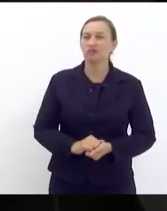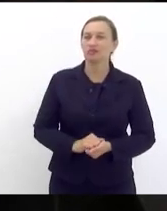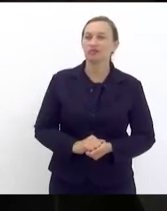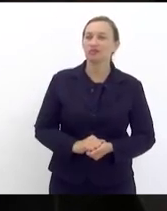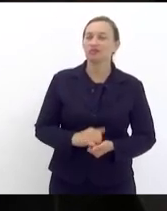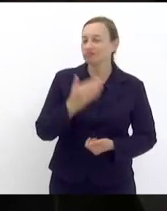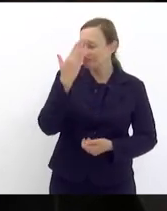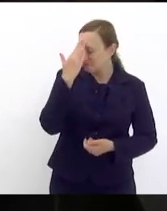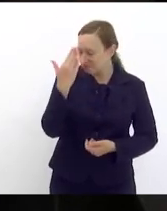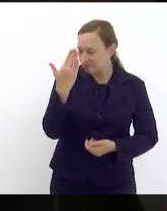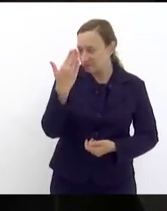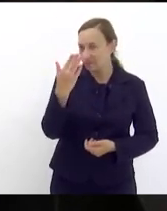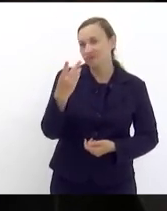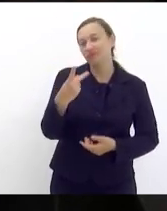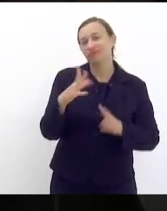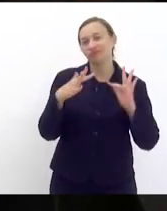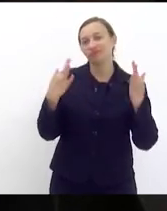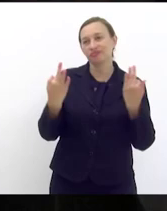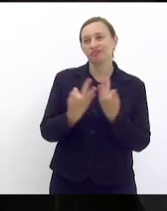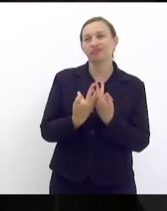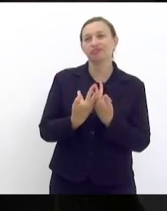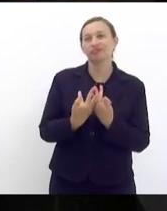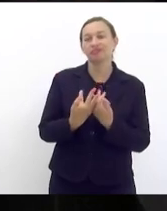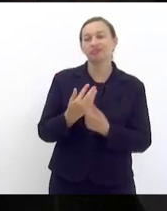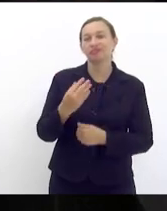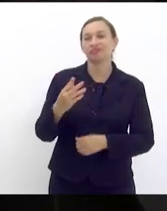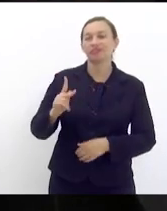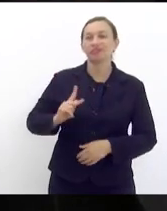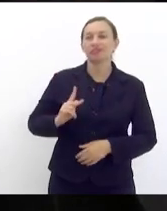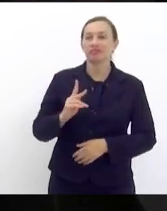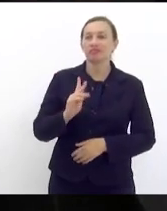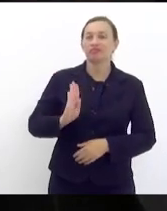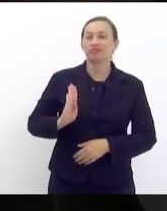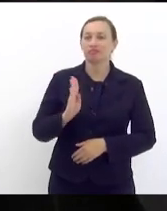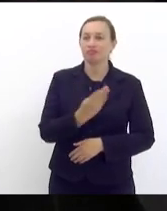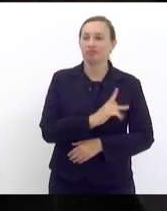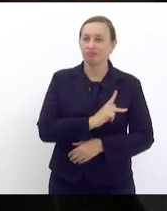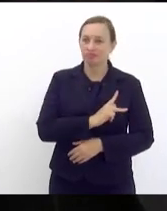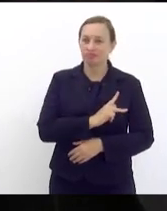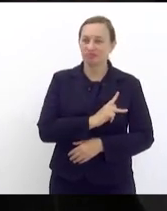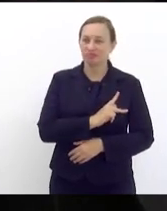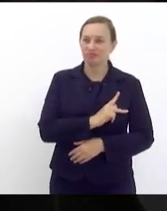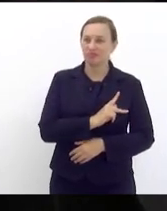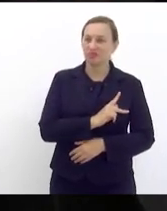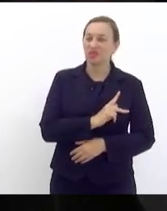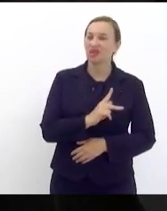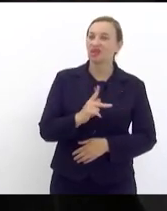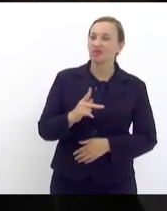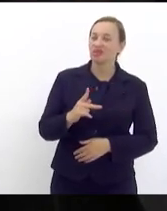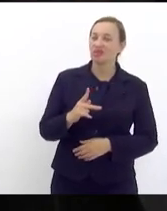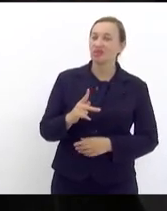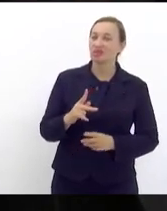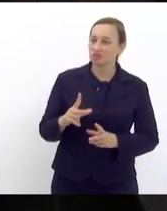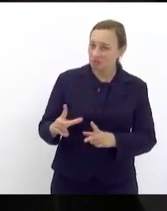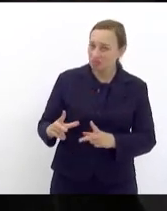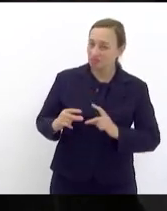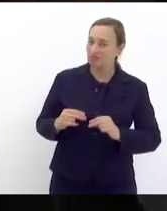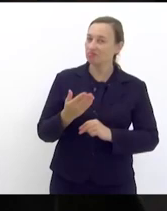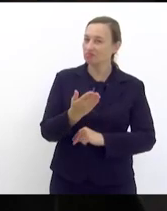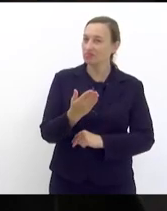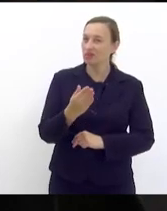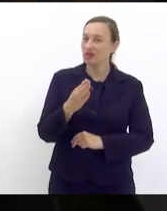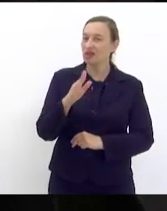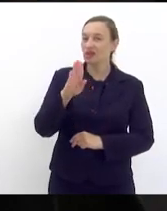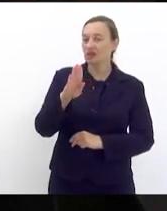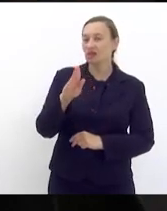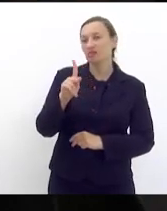tenho a agradecer a essa família. Bispo Abner, e não faço isso por média, faço por merecimento. Bispo